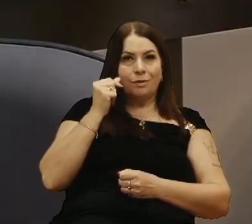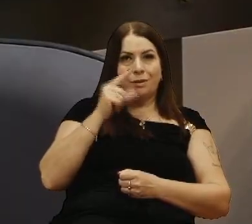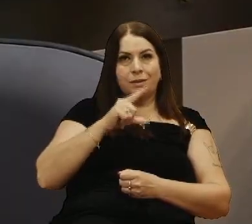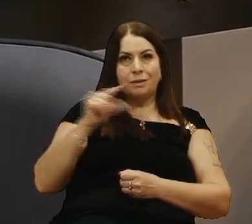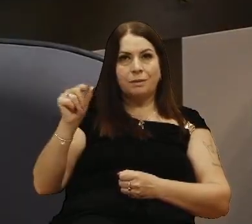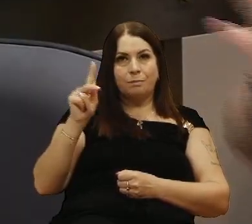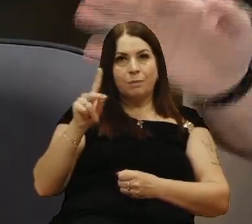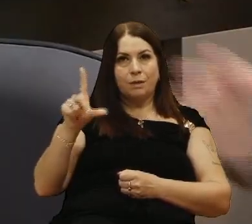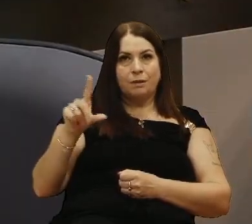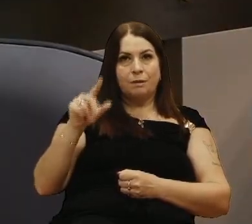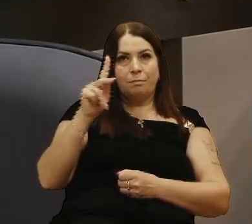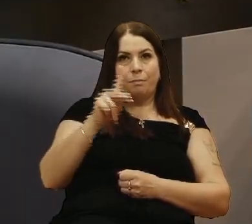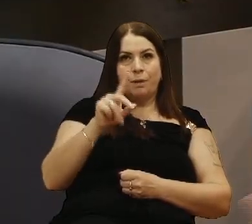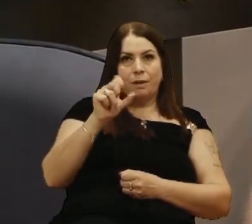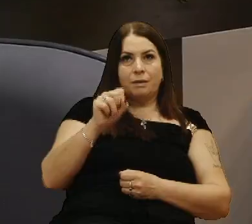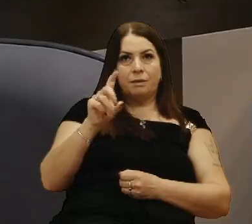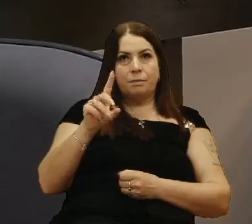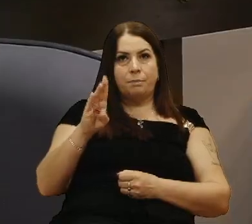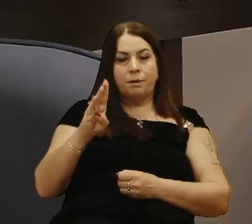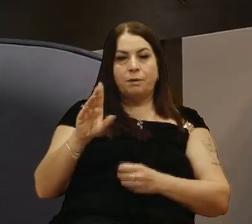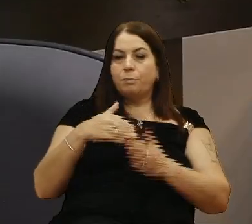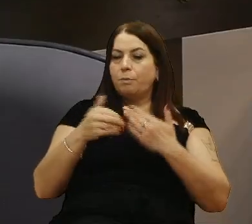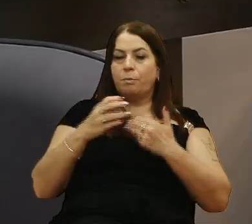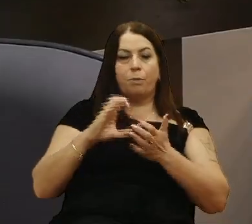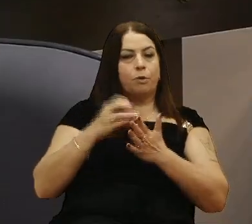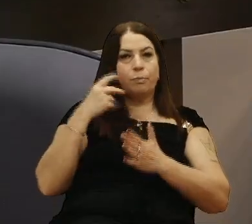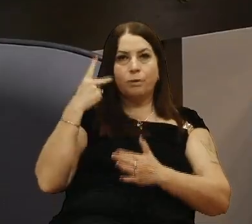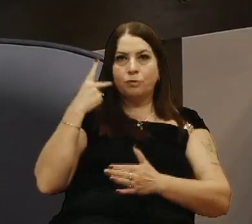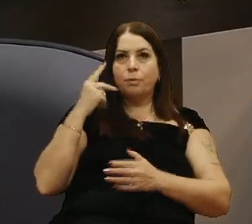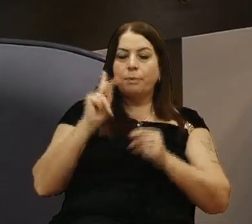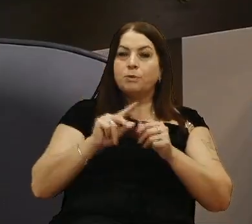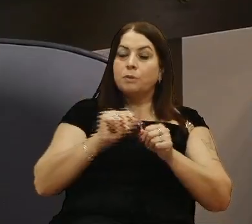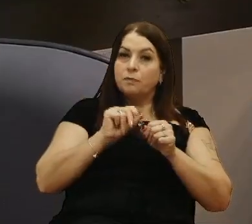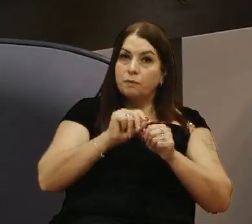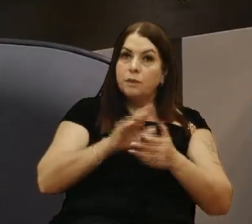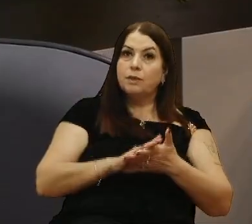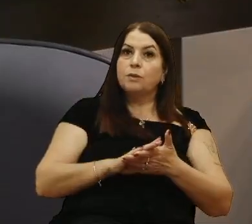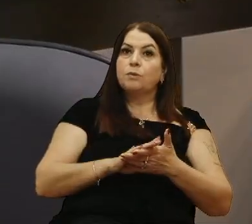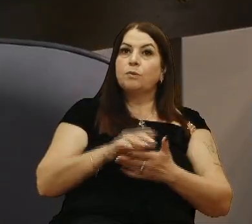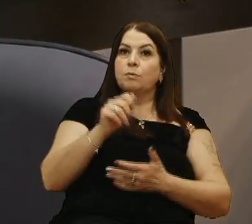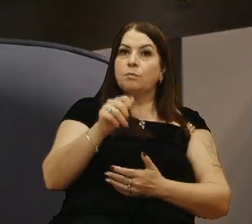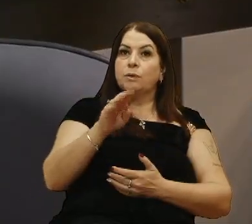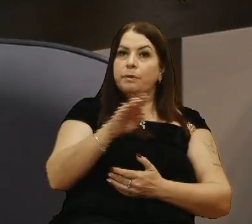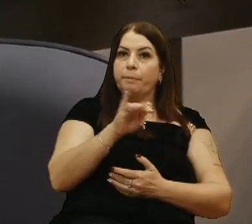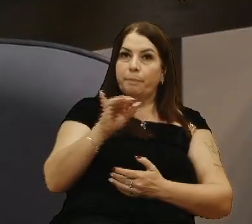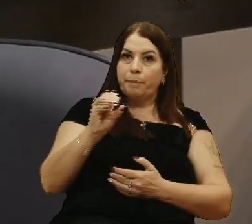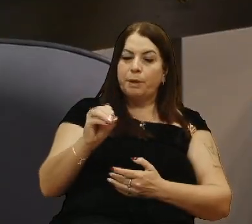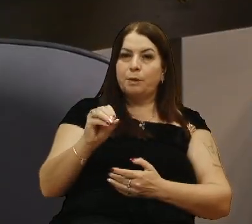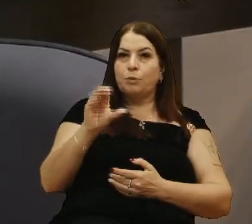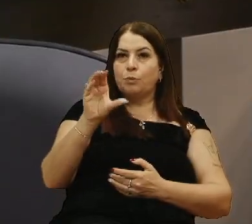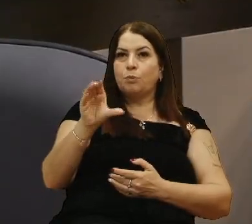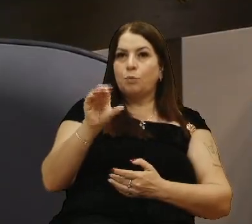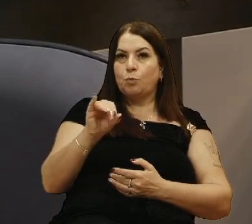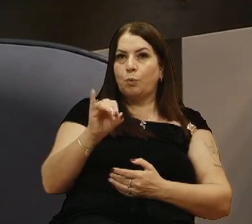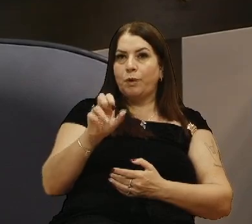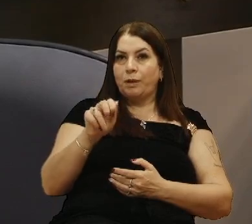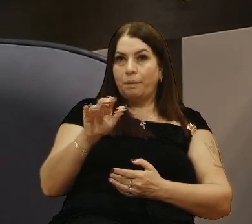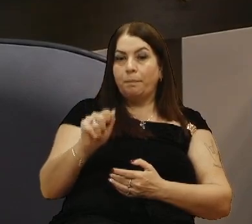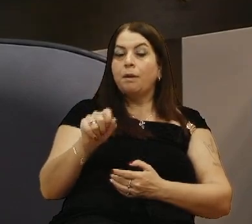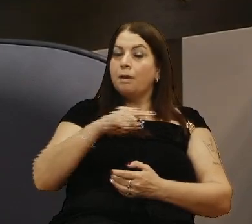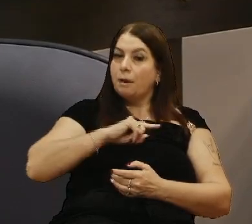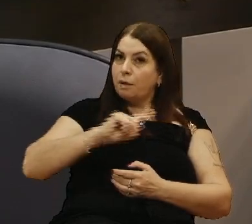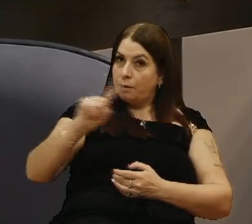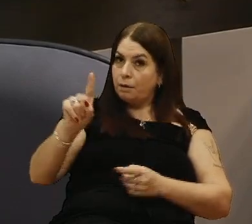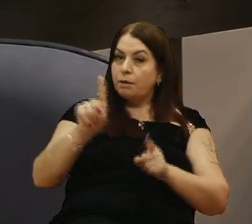PL, está indo para o PSDB, mas não me importa o partido, importa o que a pessoa tem feito. O Abílio, lá de Cuiabá, também é ele que vai